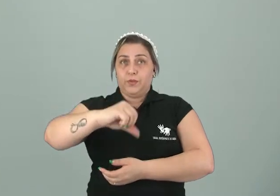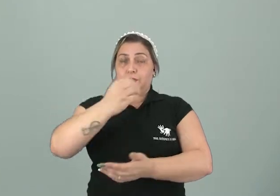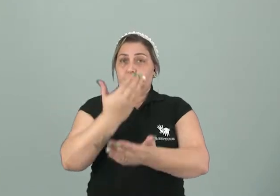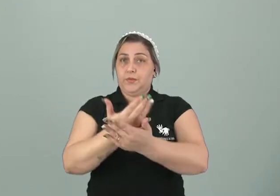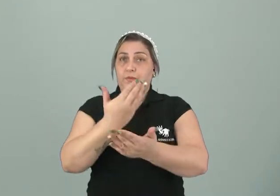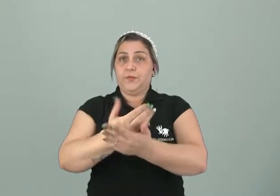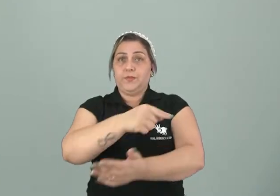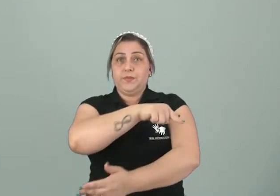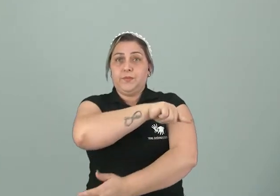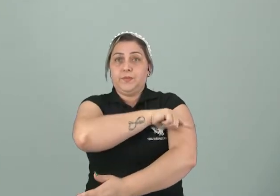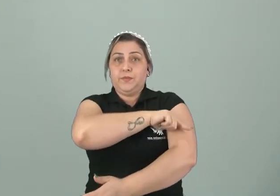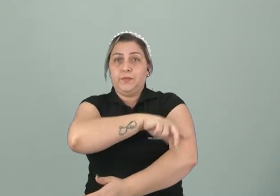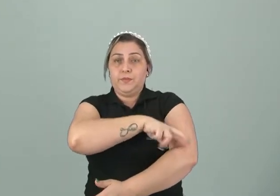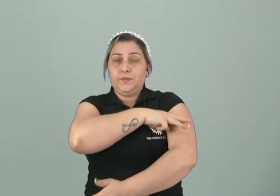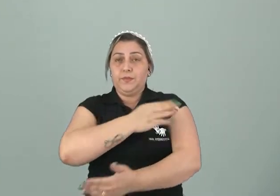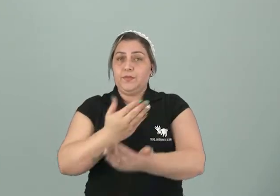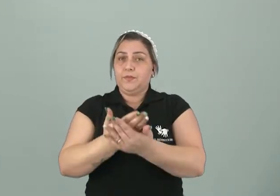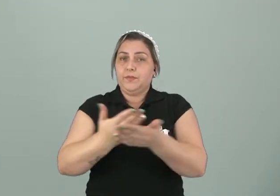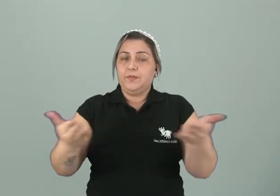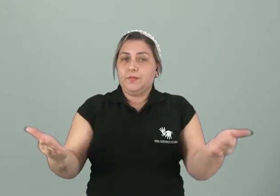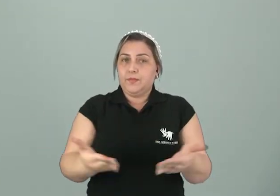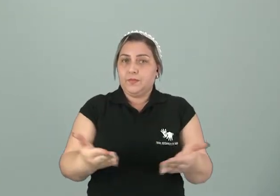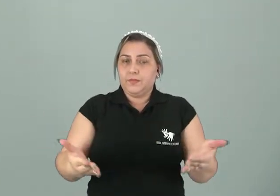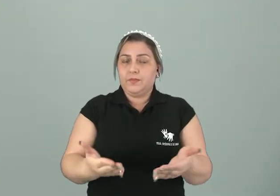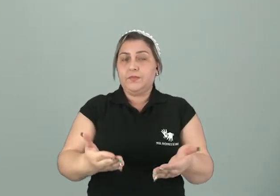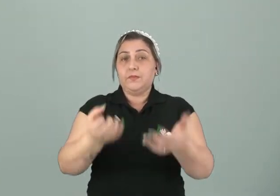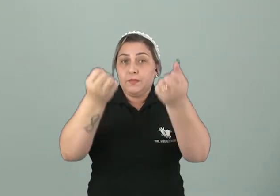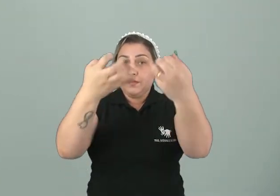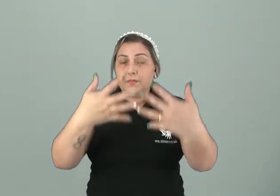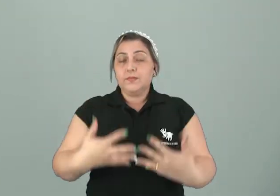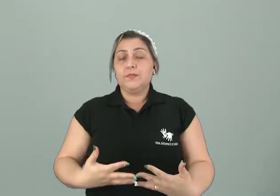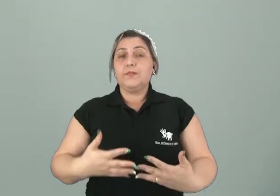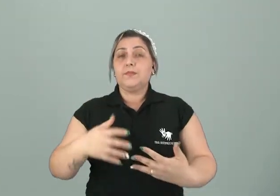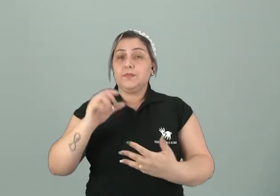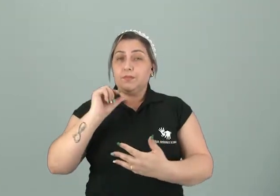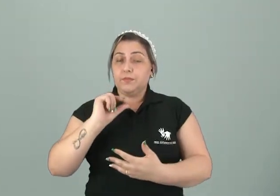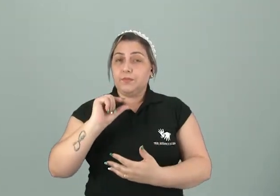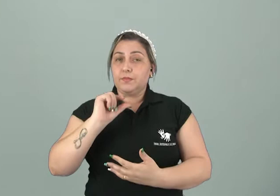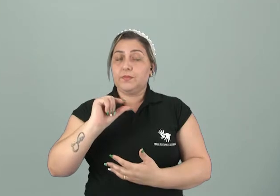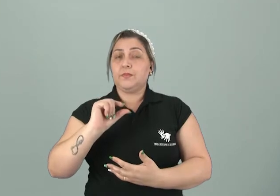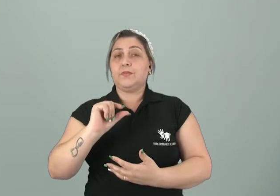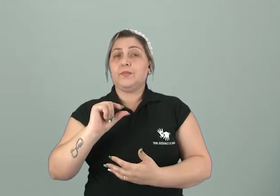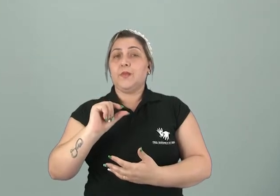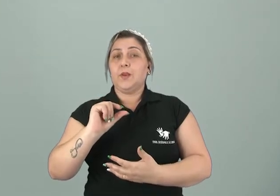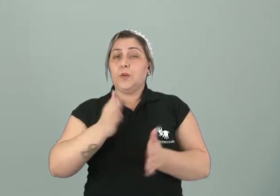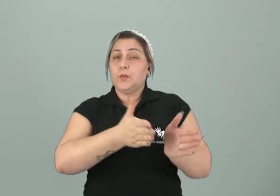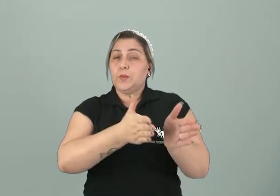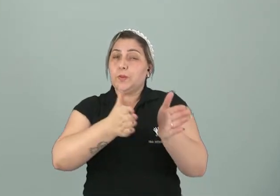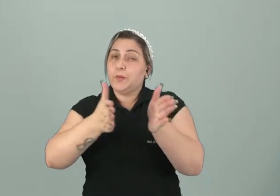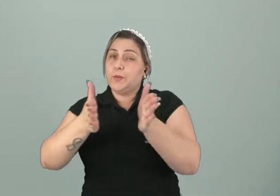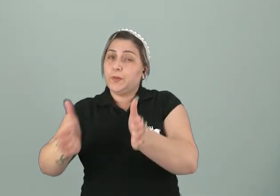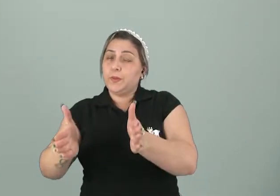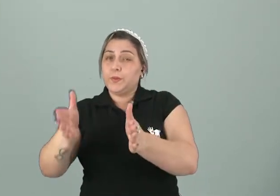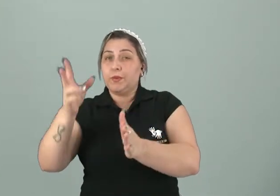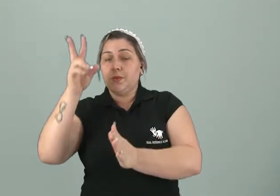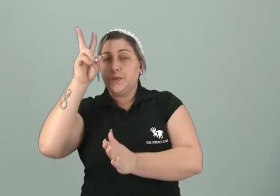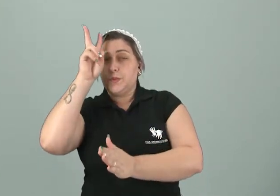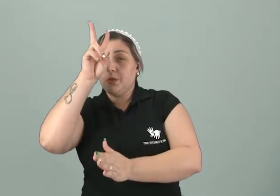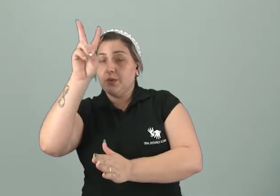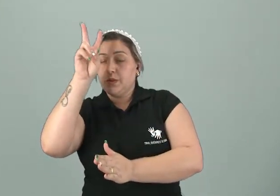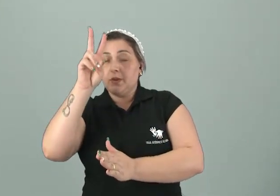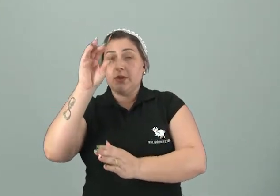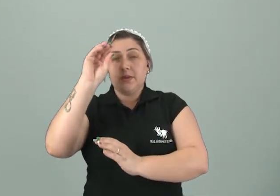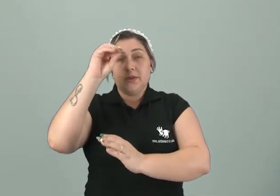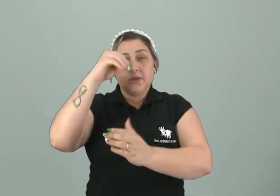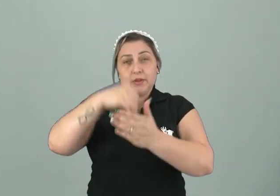ensino fundamental. Na aula de hoje, a gente vai discutir um pouquinho sobre um período da nossa história, dentro de